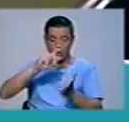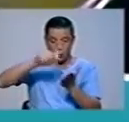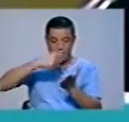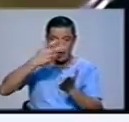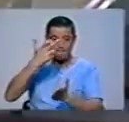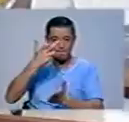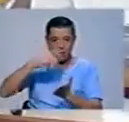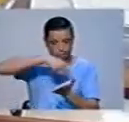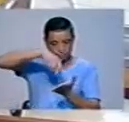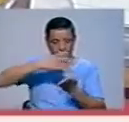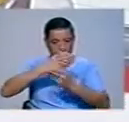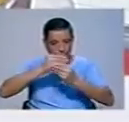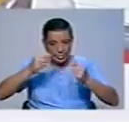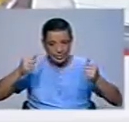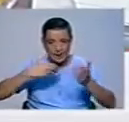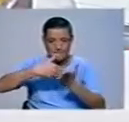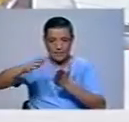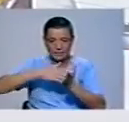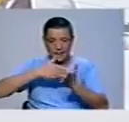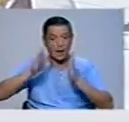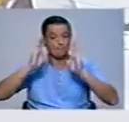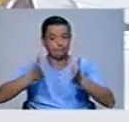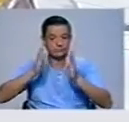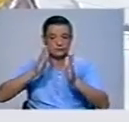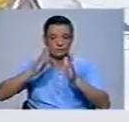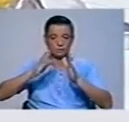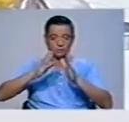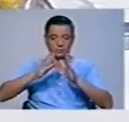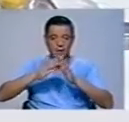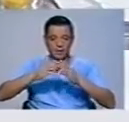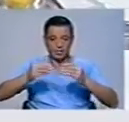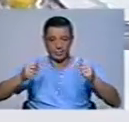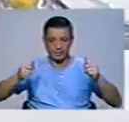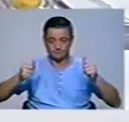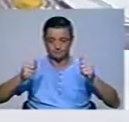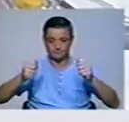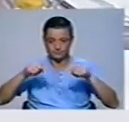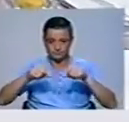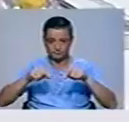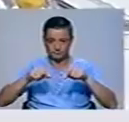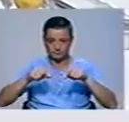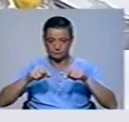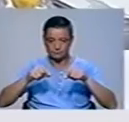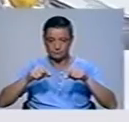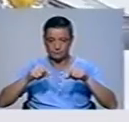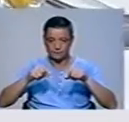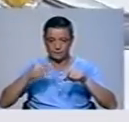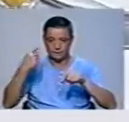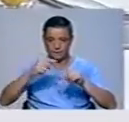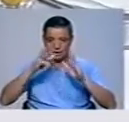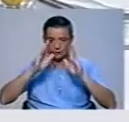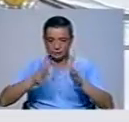jeitinho para que a manteiga fique realmente toda bem derretida. Muitas das vezes, em vez de colocarmos um pedaço de grande manteiga, é colocar a manteiga